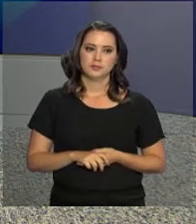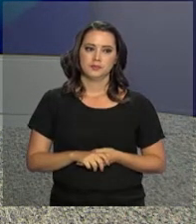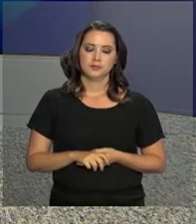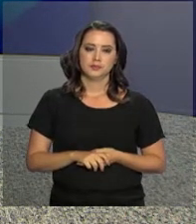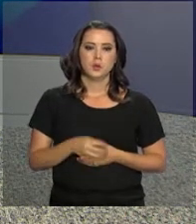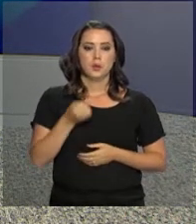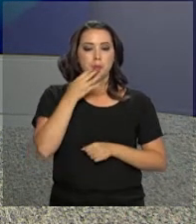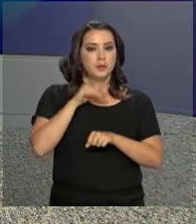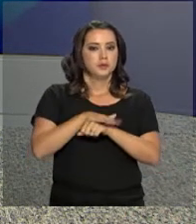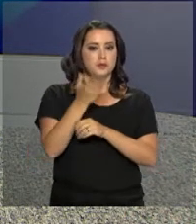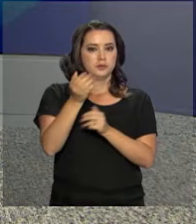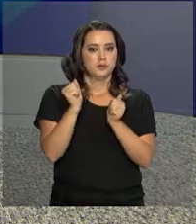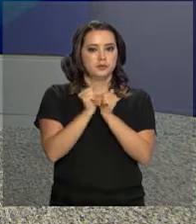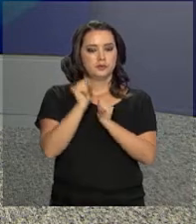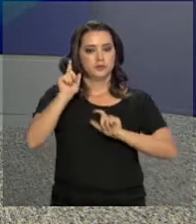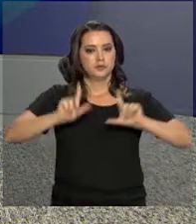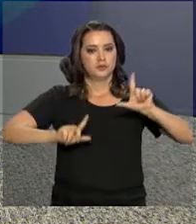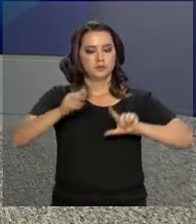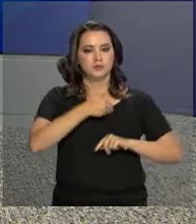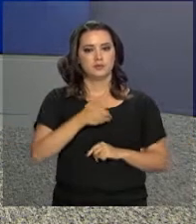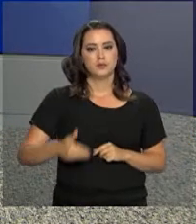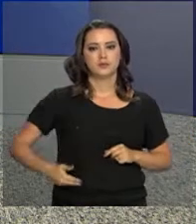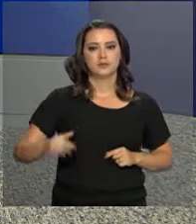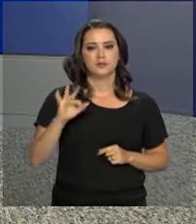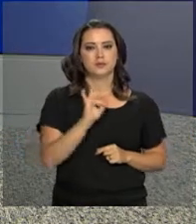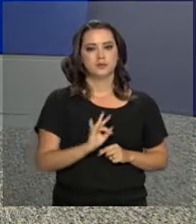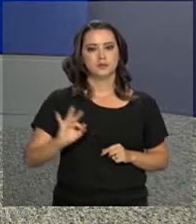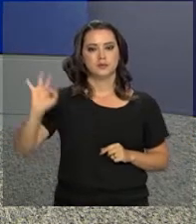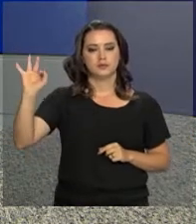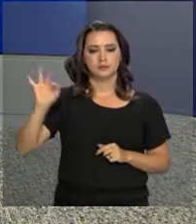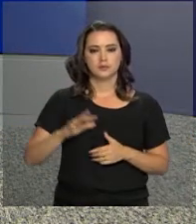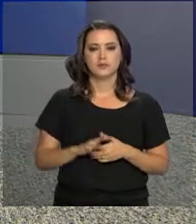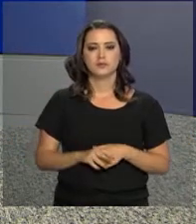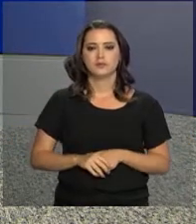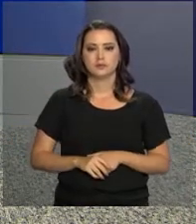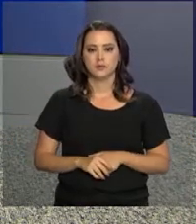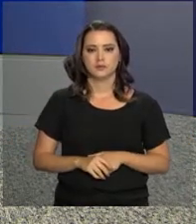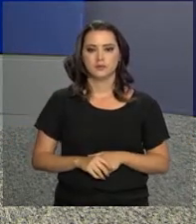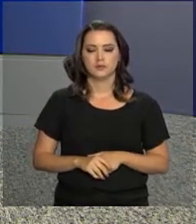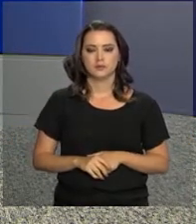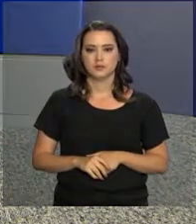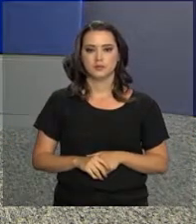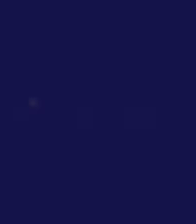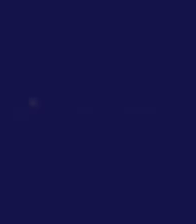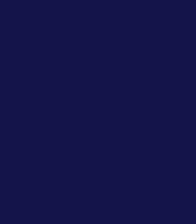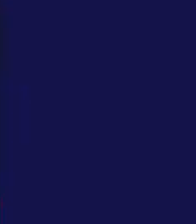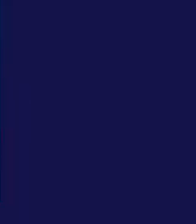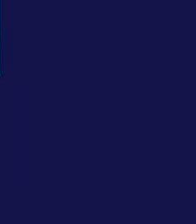61 99867 8787. Uma boa noite para você, continue com a gente aqui na NBR, a TV do governo federal.